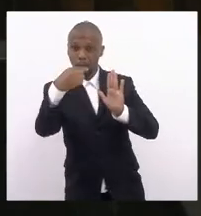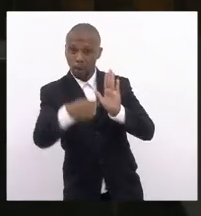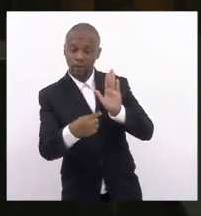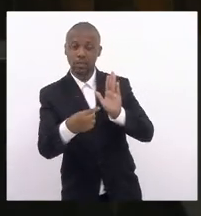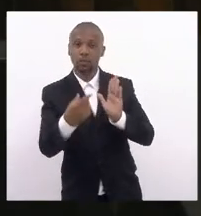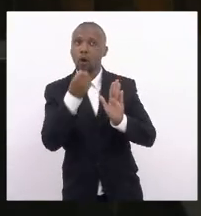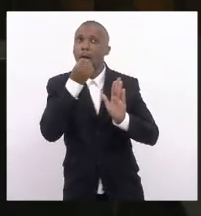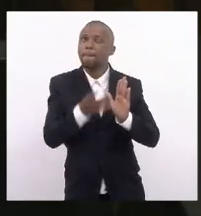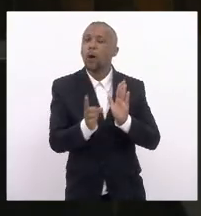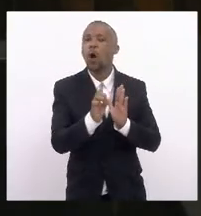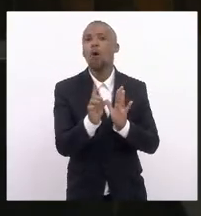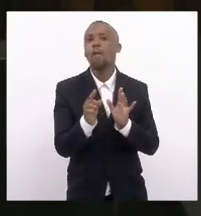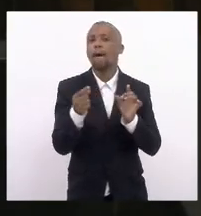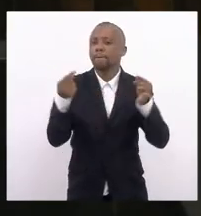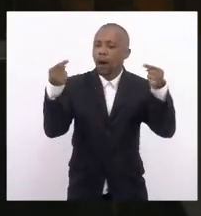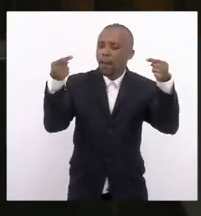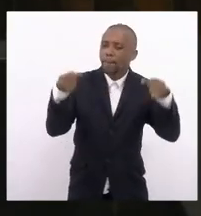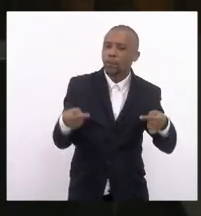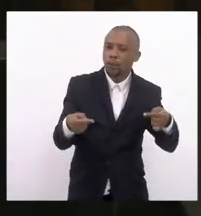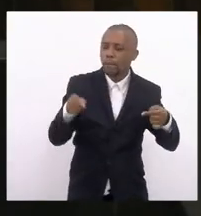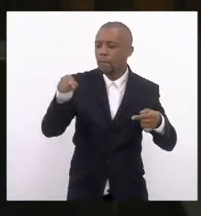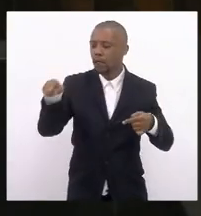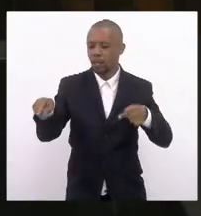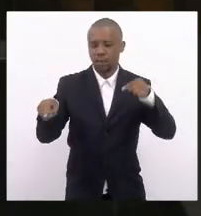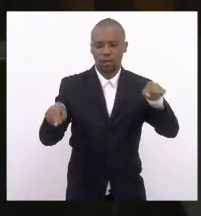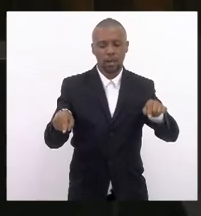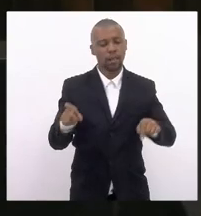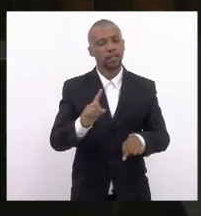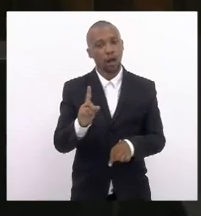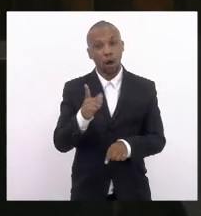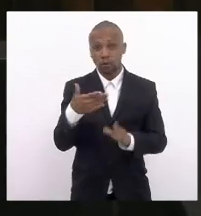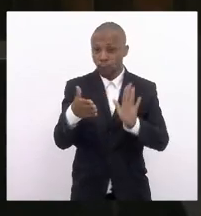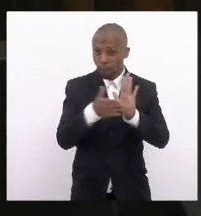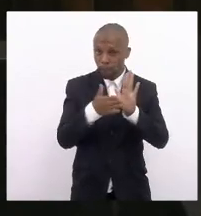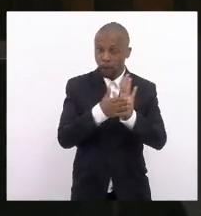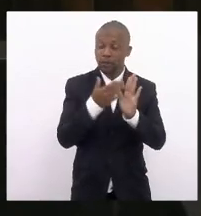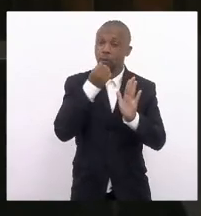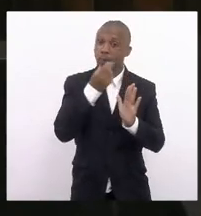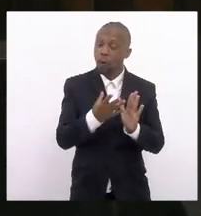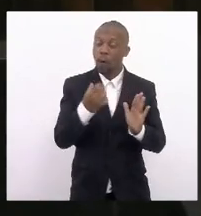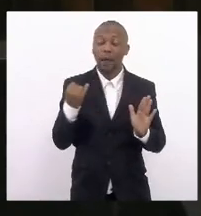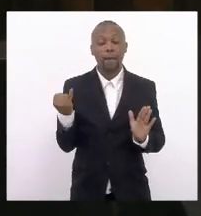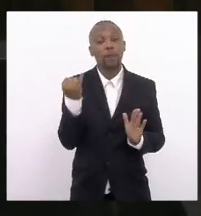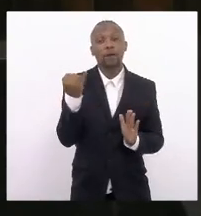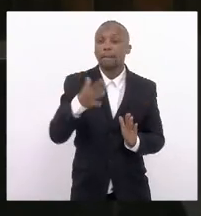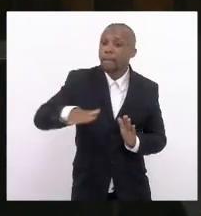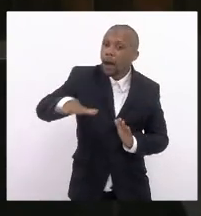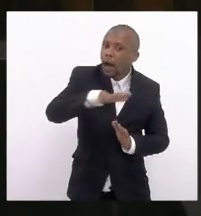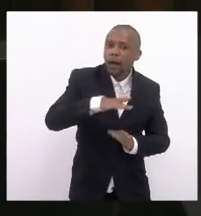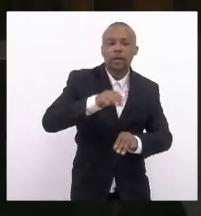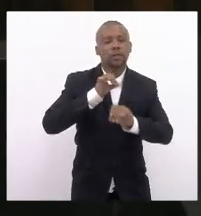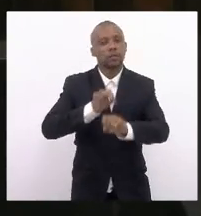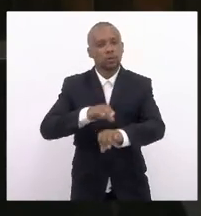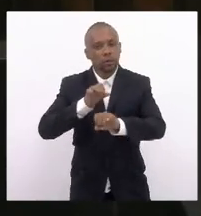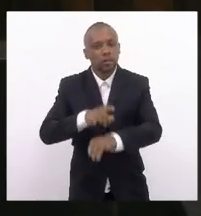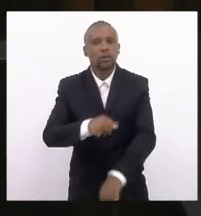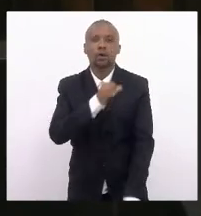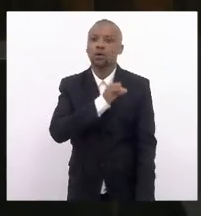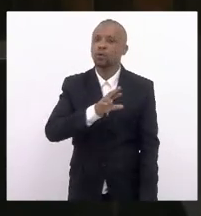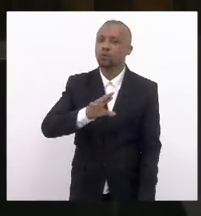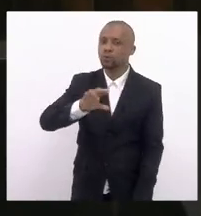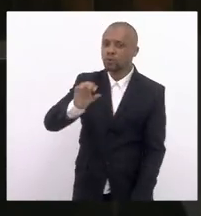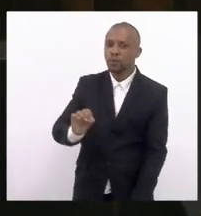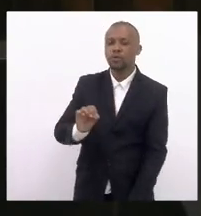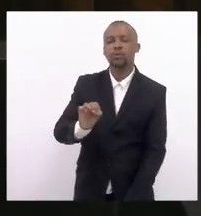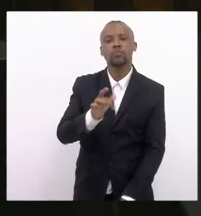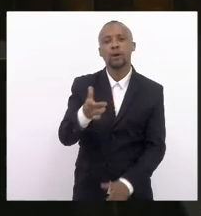simplesmente para a oposição, para A ou para B. São propostas boas e fundamentais para a educação do Estado do Rio de Janeiro, para a